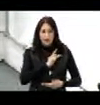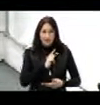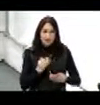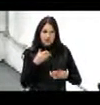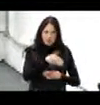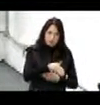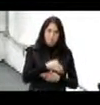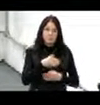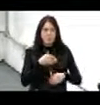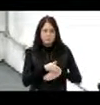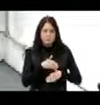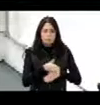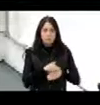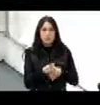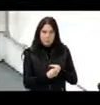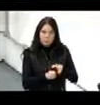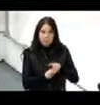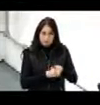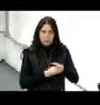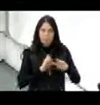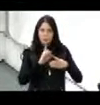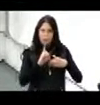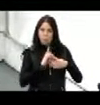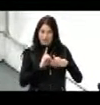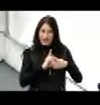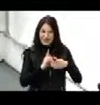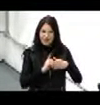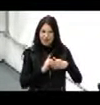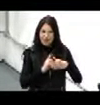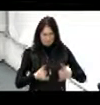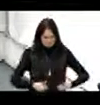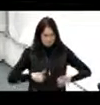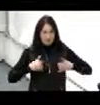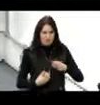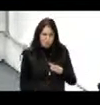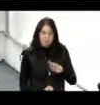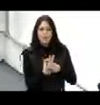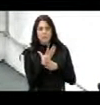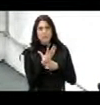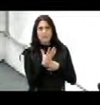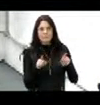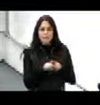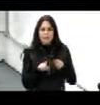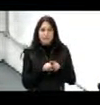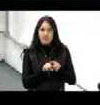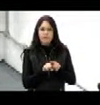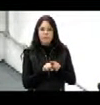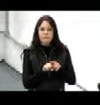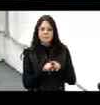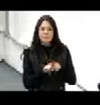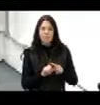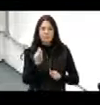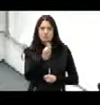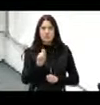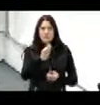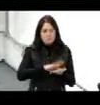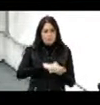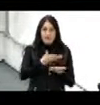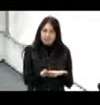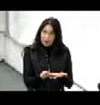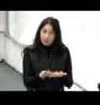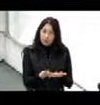E então me honra muito ter participado da fundação da Associação de Tradutores e Intérpretes, ter participado